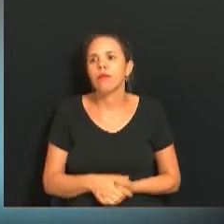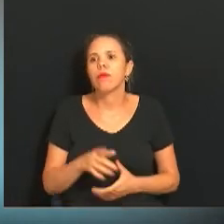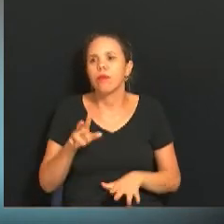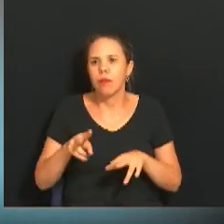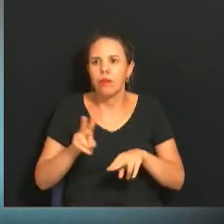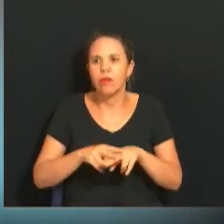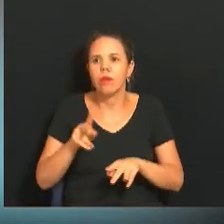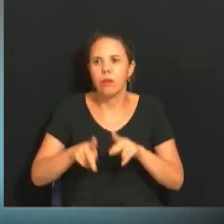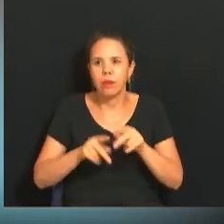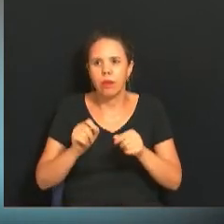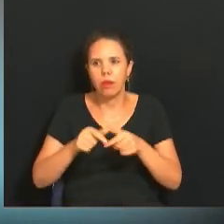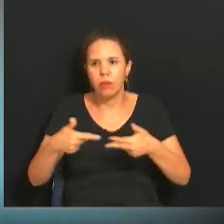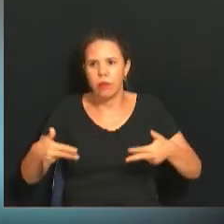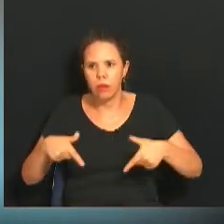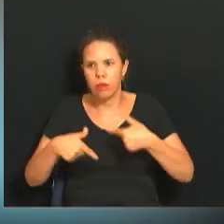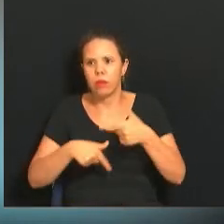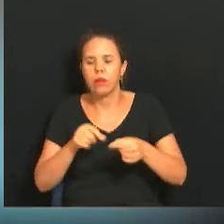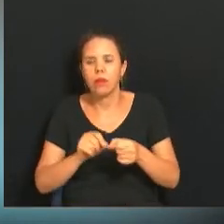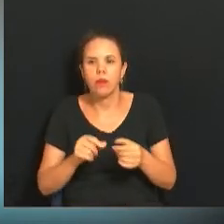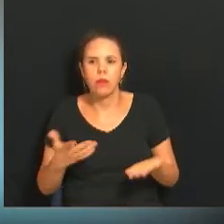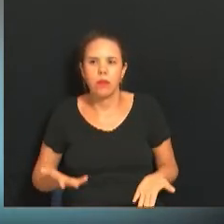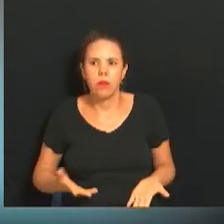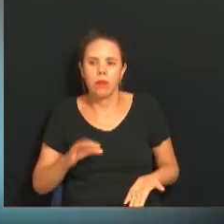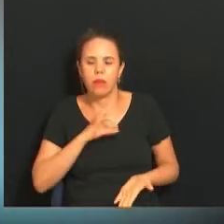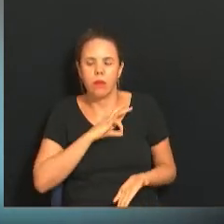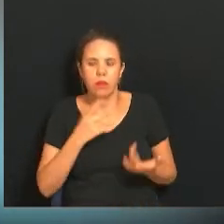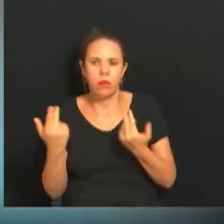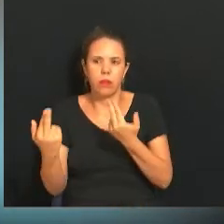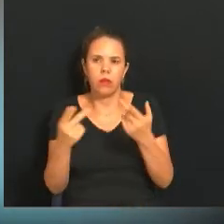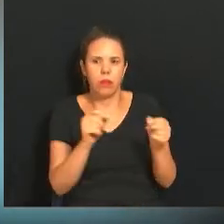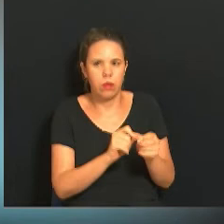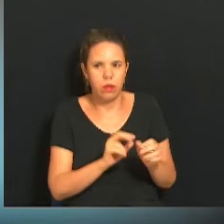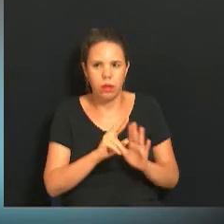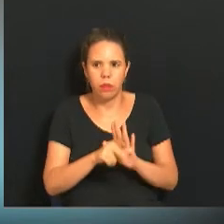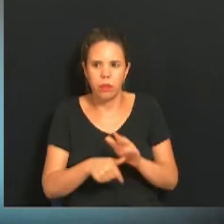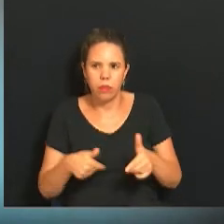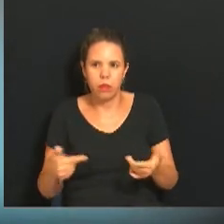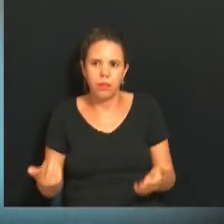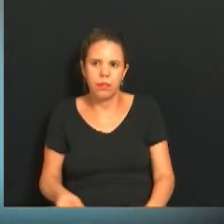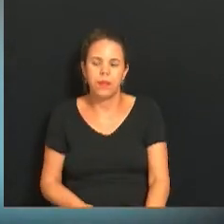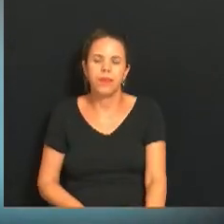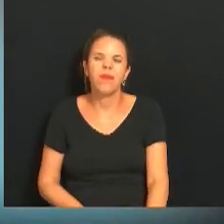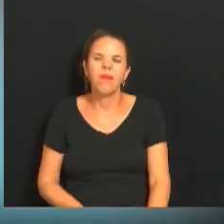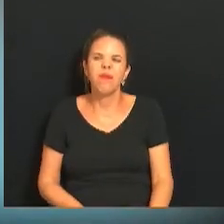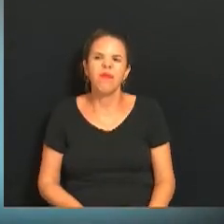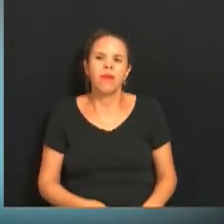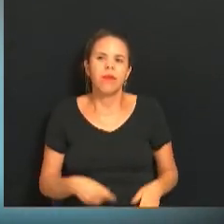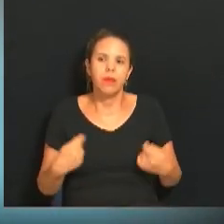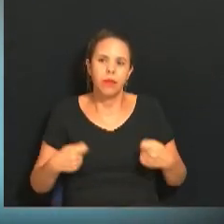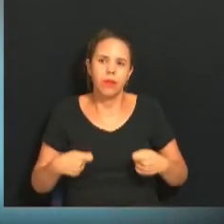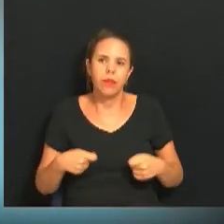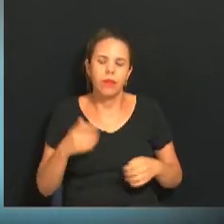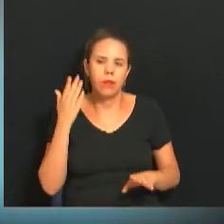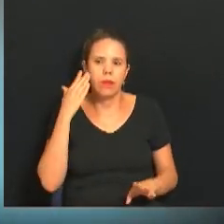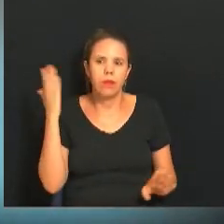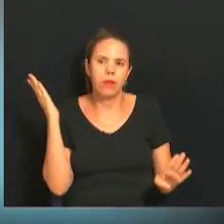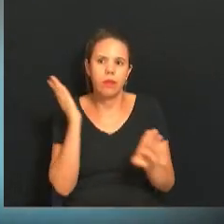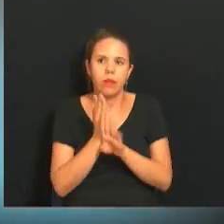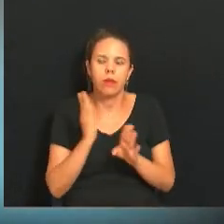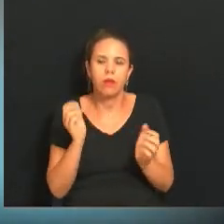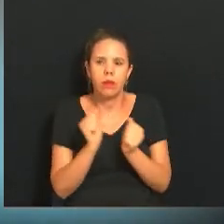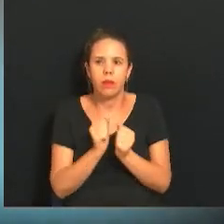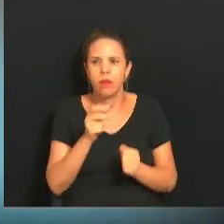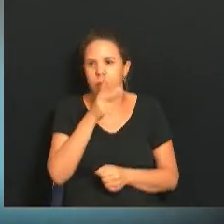tem feito várias operações, a Polícia Militar também fez várias ações ali, mas a gente precisava achar, aí junto ao prefeito